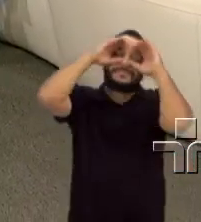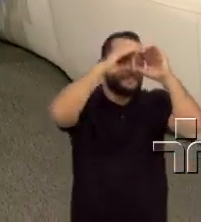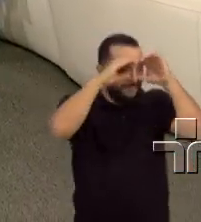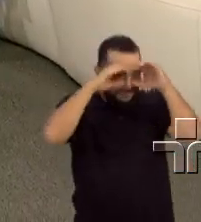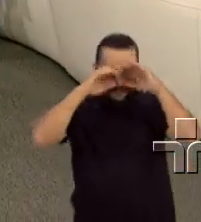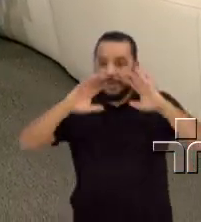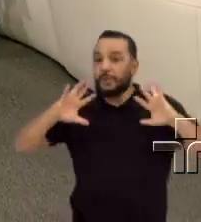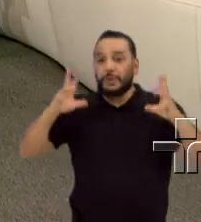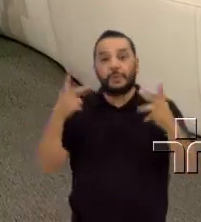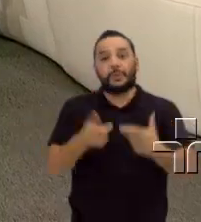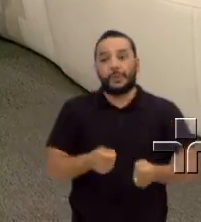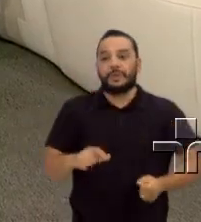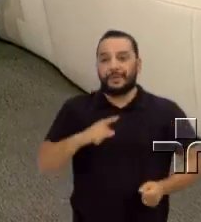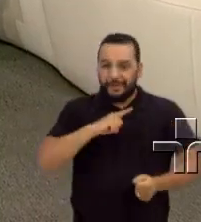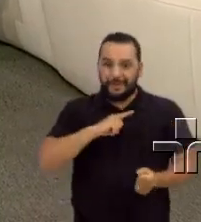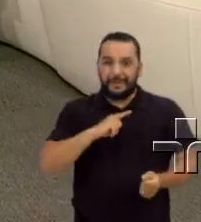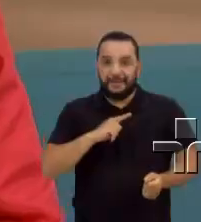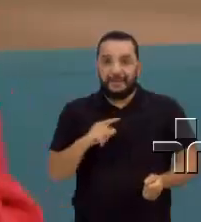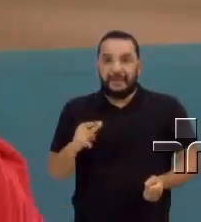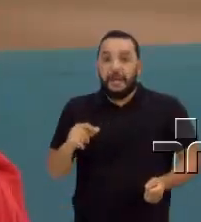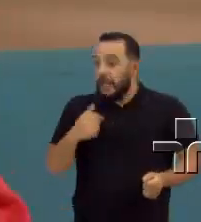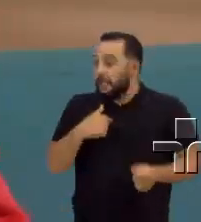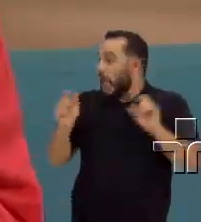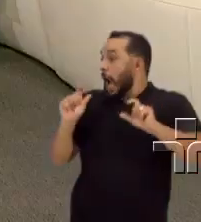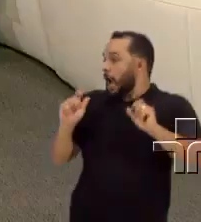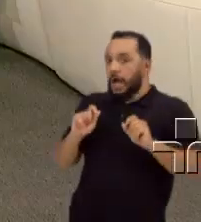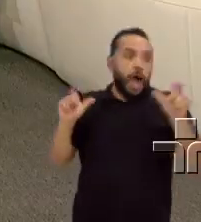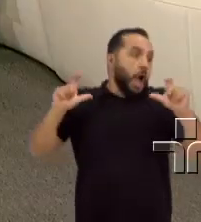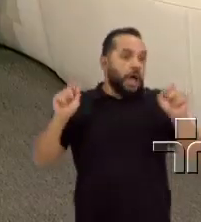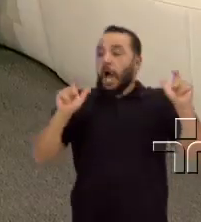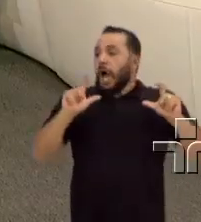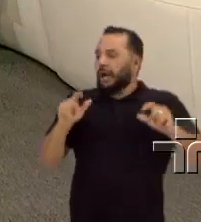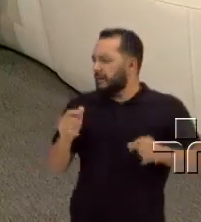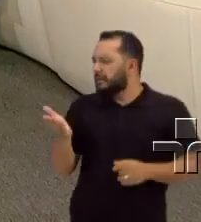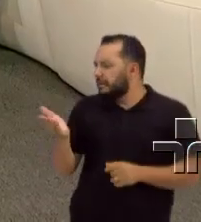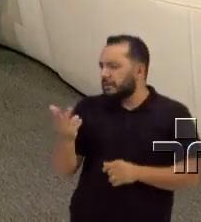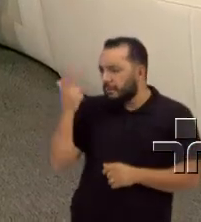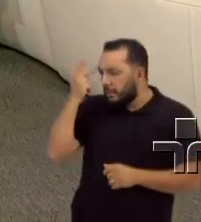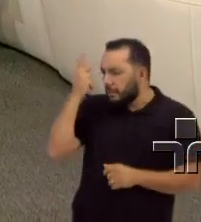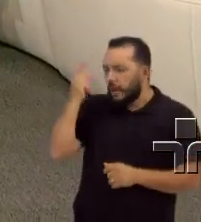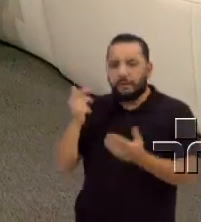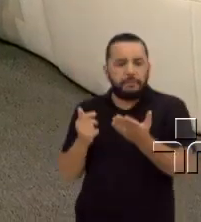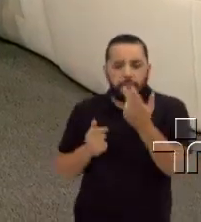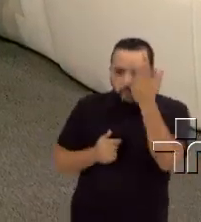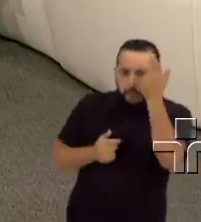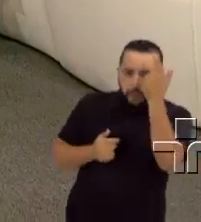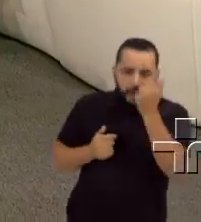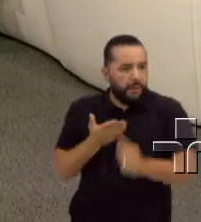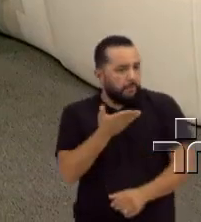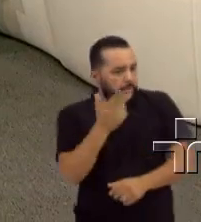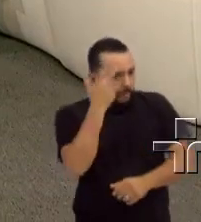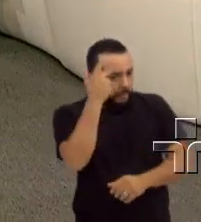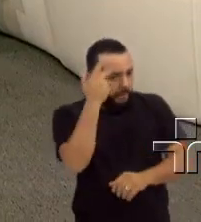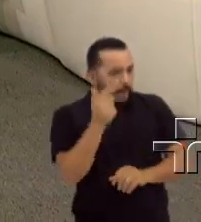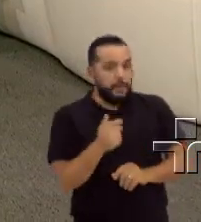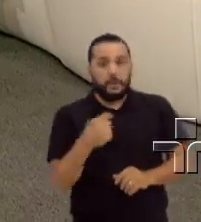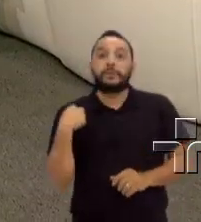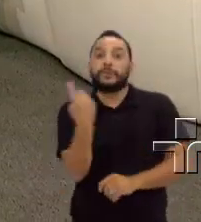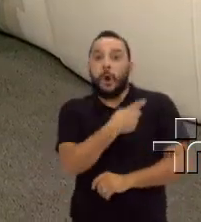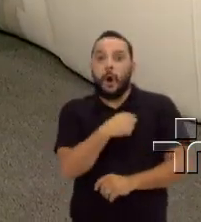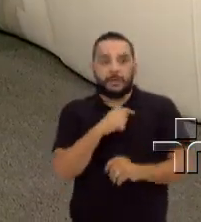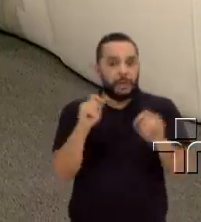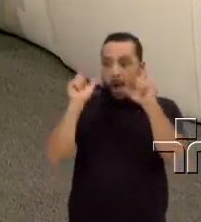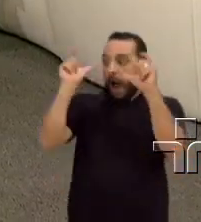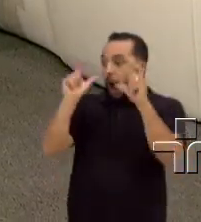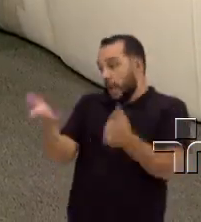tipo de coisa, mas eles vão ficar assim, eles vão, é o mundo deles. Nós que vamos ficar assim,